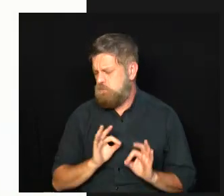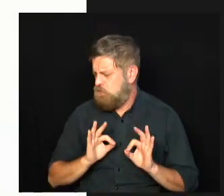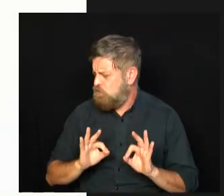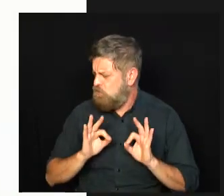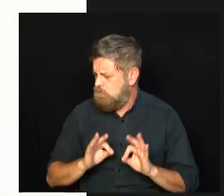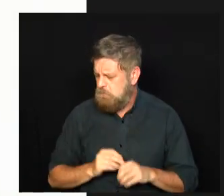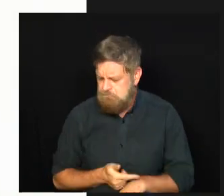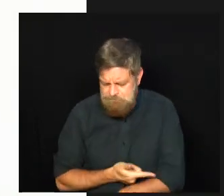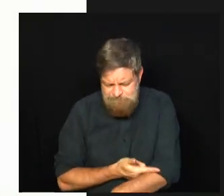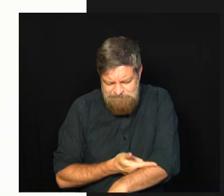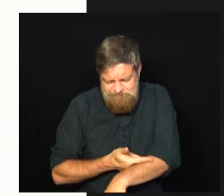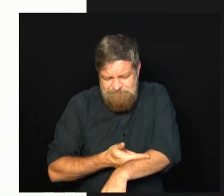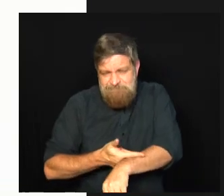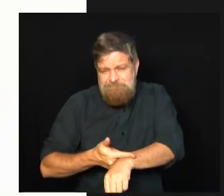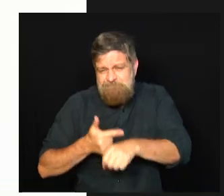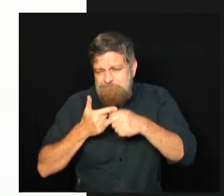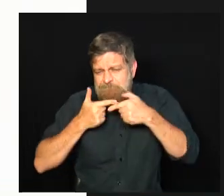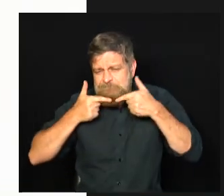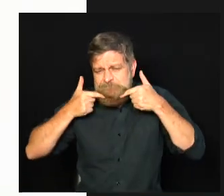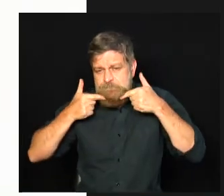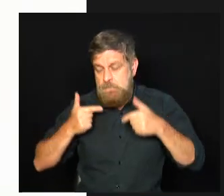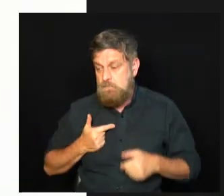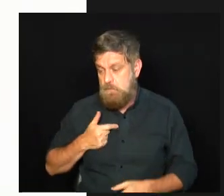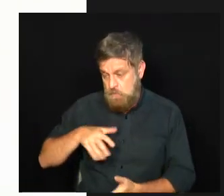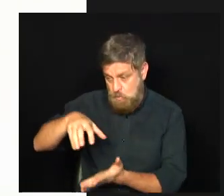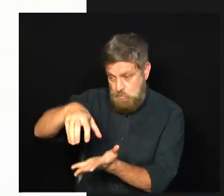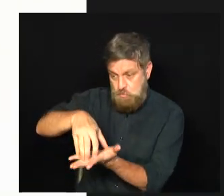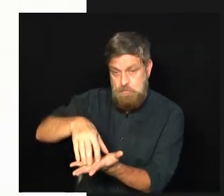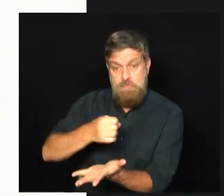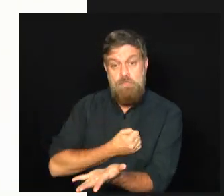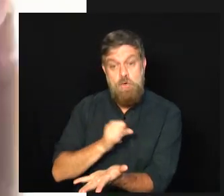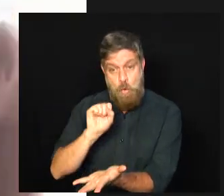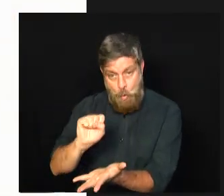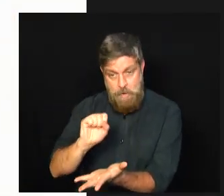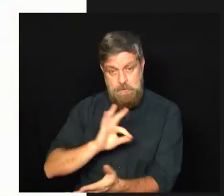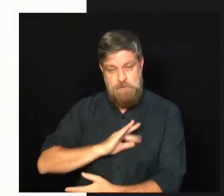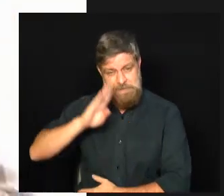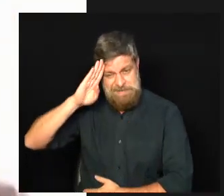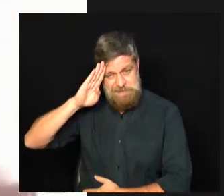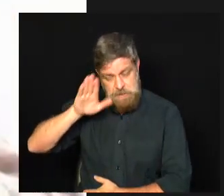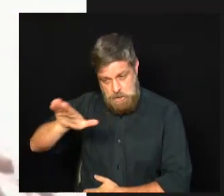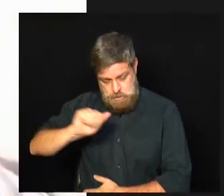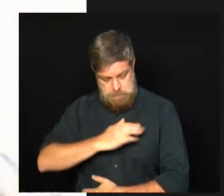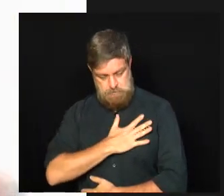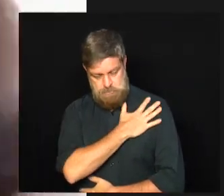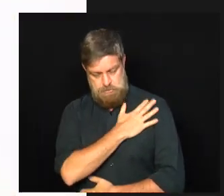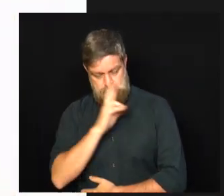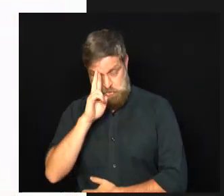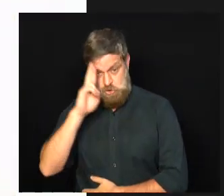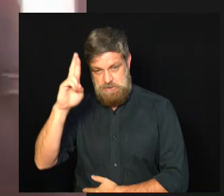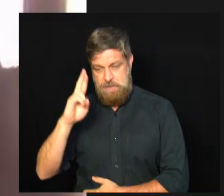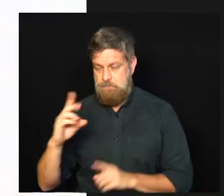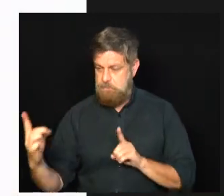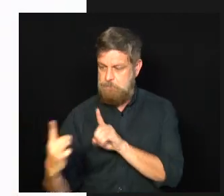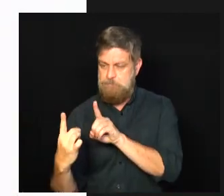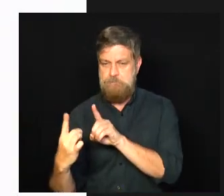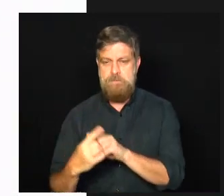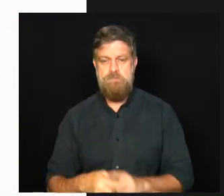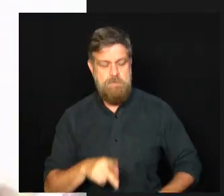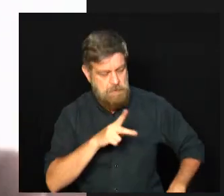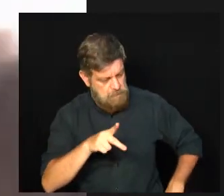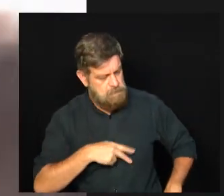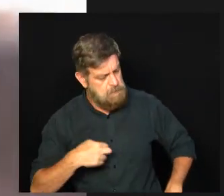do 8º Batalhão, eu fui lá no 8º Batalhão, falei com o comandante falou, professora, conte